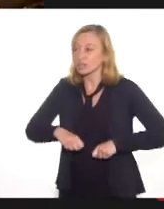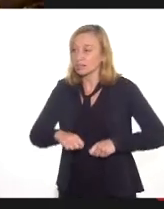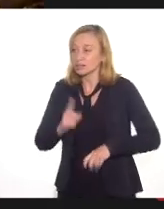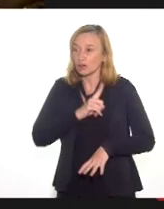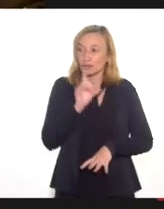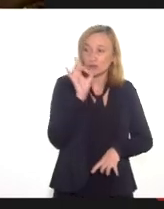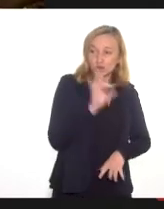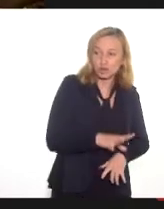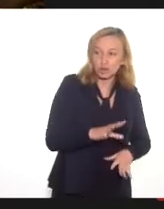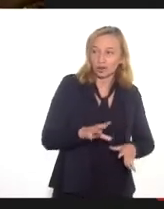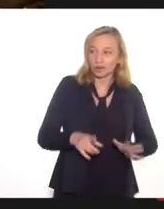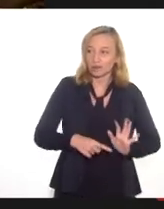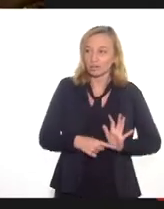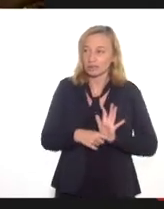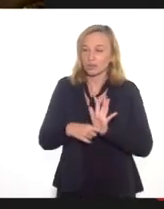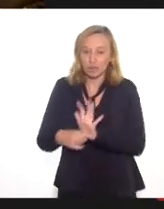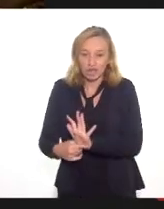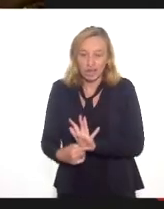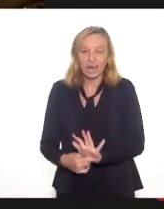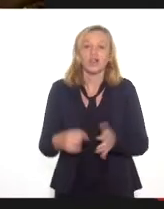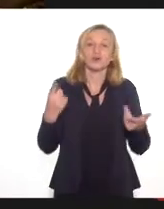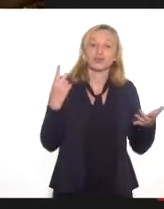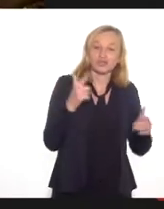não só de levantar os problemas